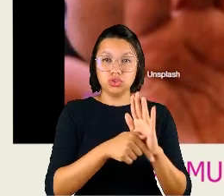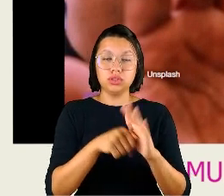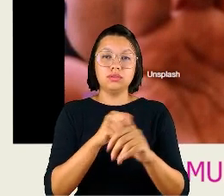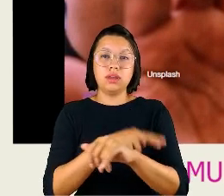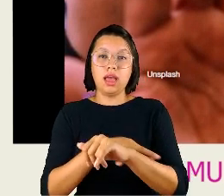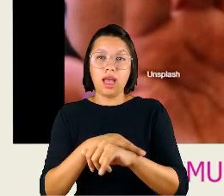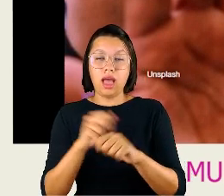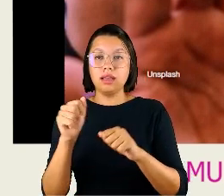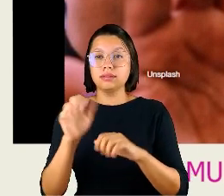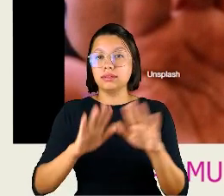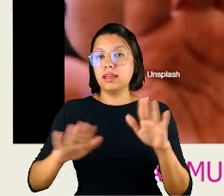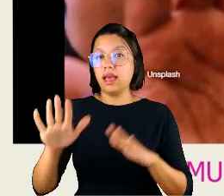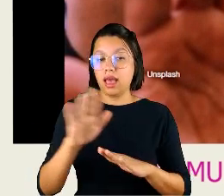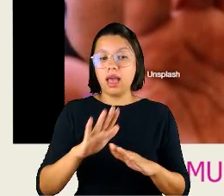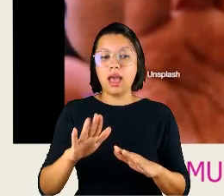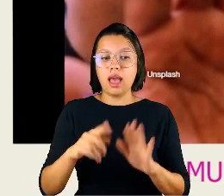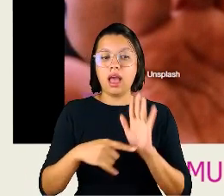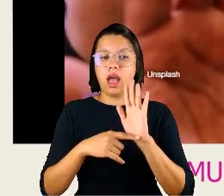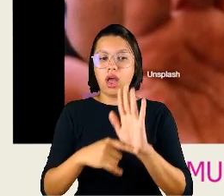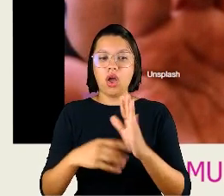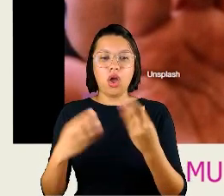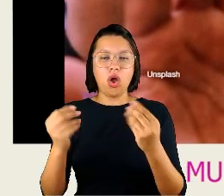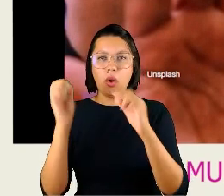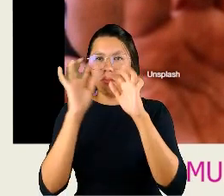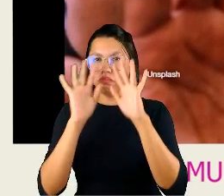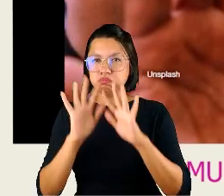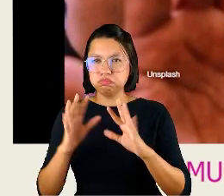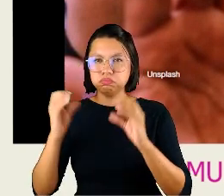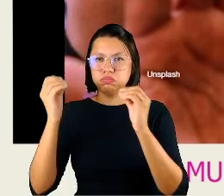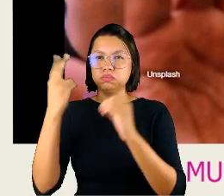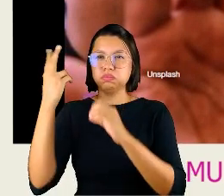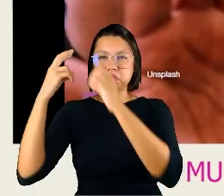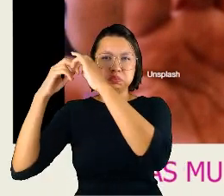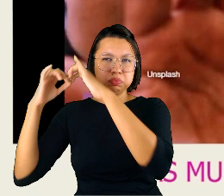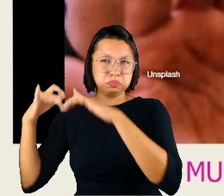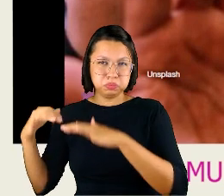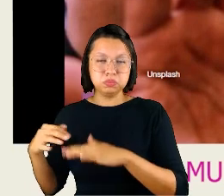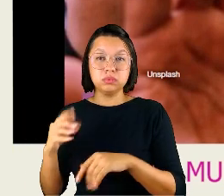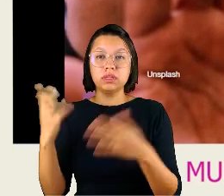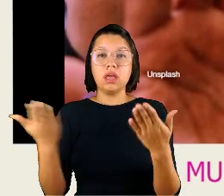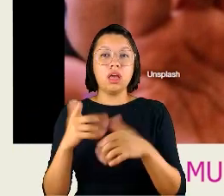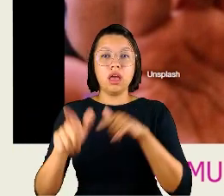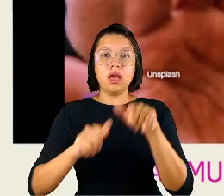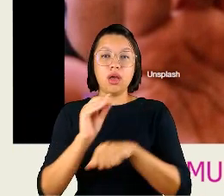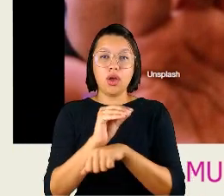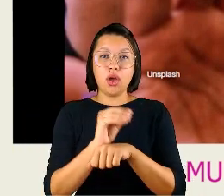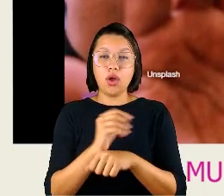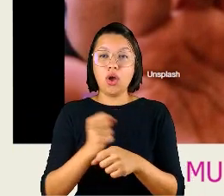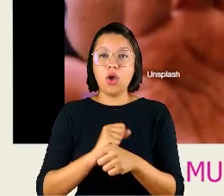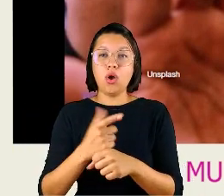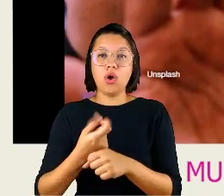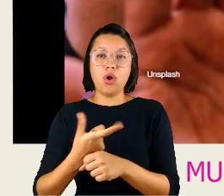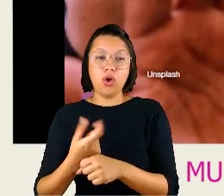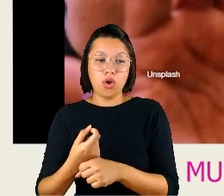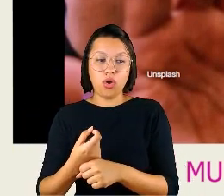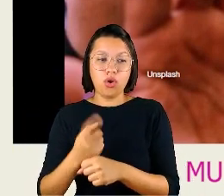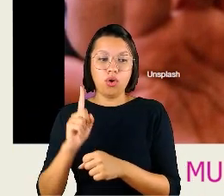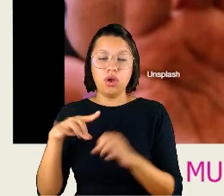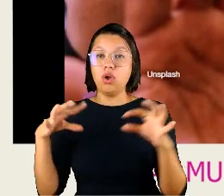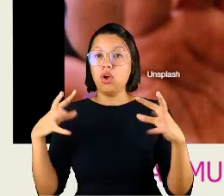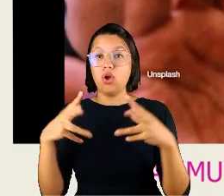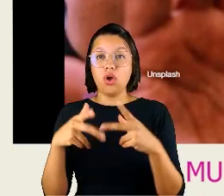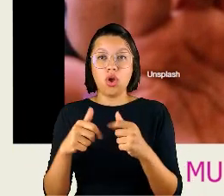contribuem diretamente para a desvalorização e invisibilidade desse trabalho de cuidado, né? E em 2020, elas foram